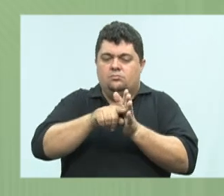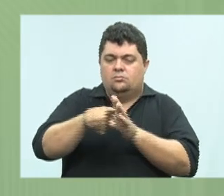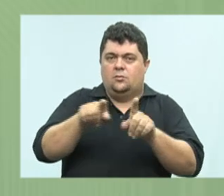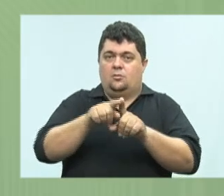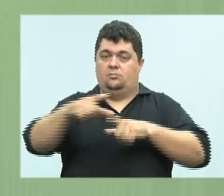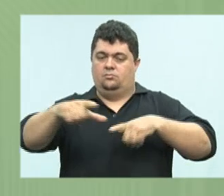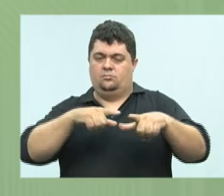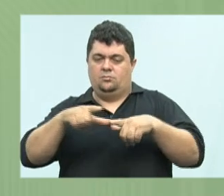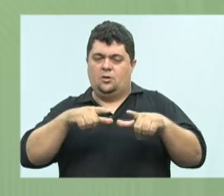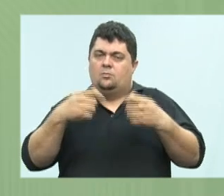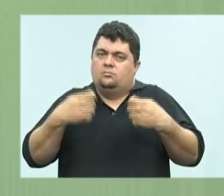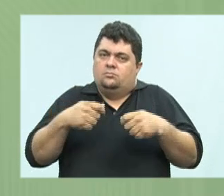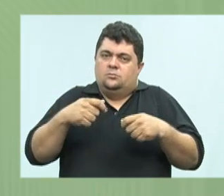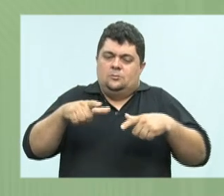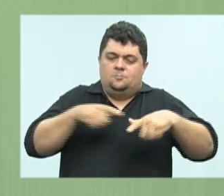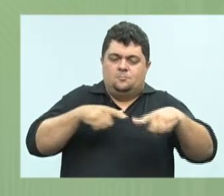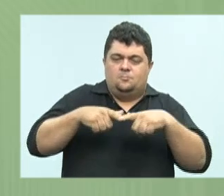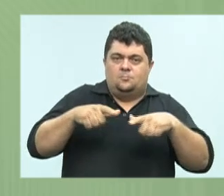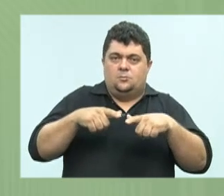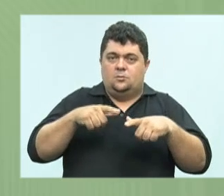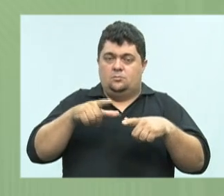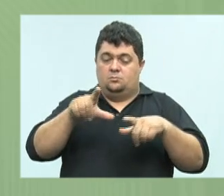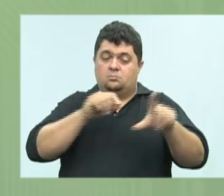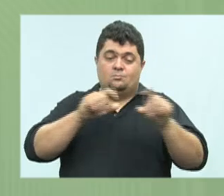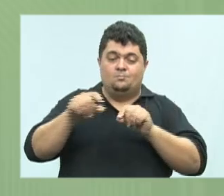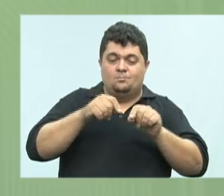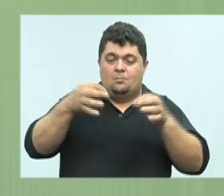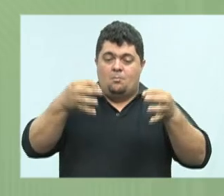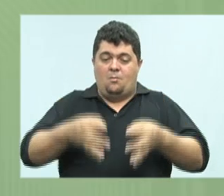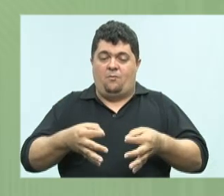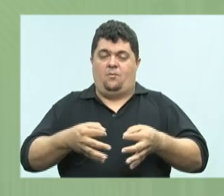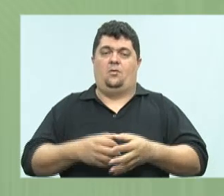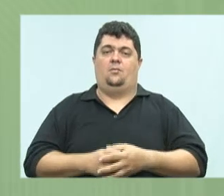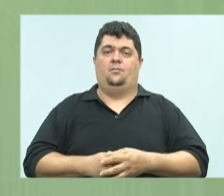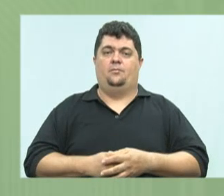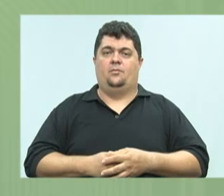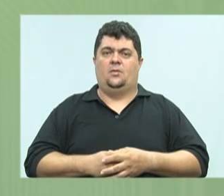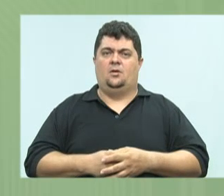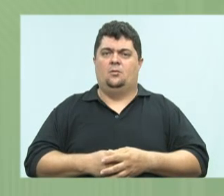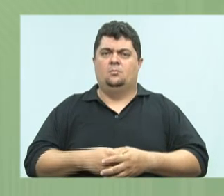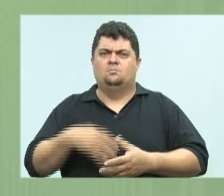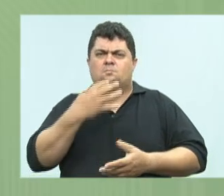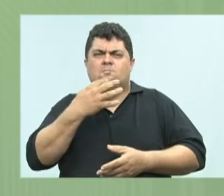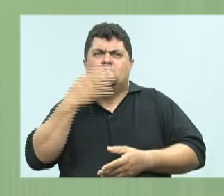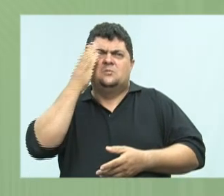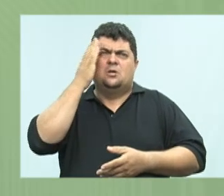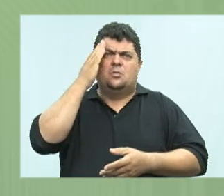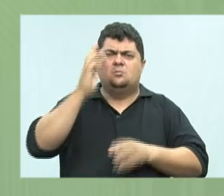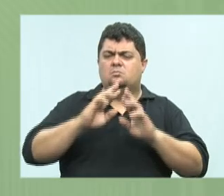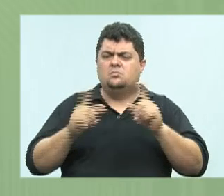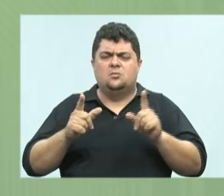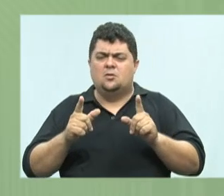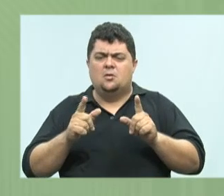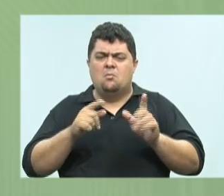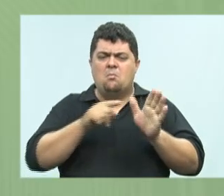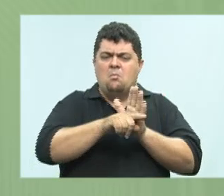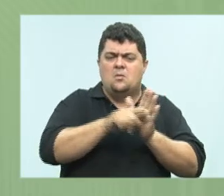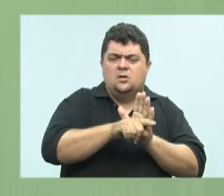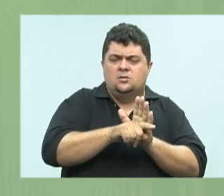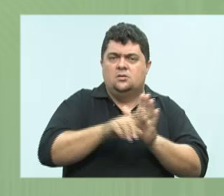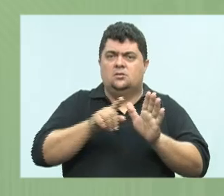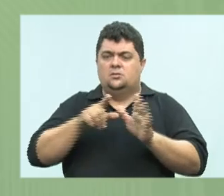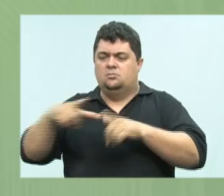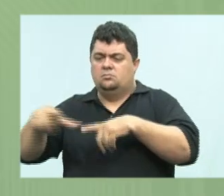nós precisamos trabalhar isso daqui, definir, ver a diferença entre pesquisa e intervenção e